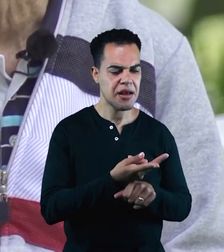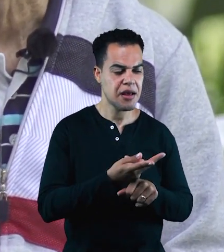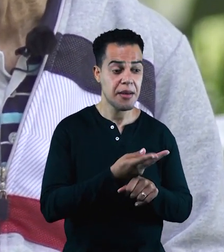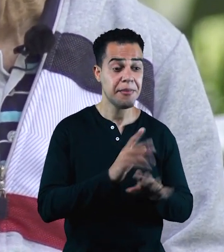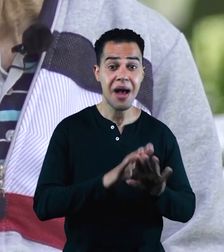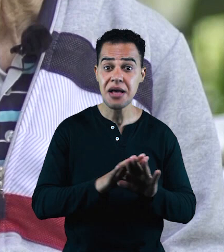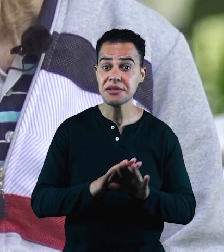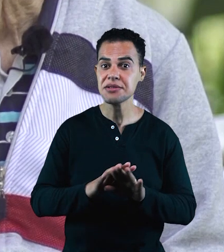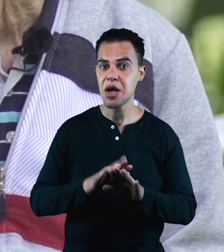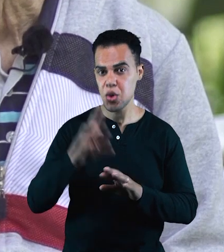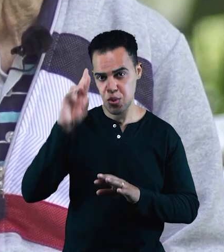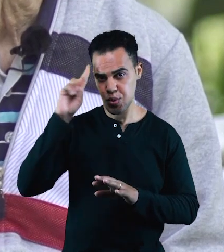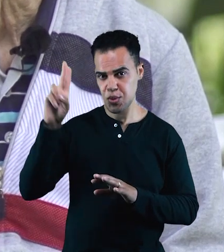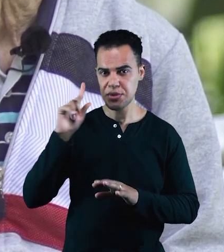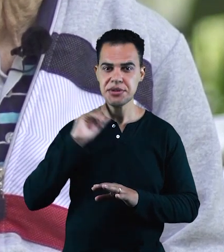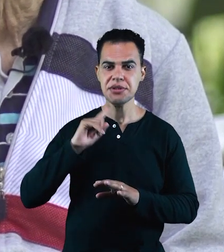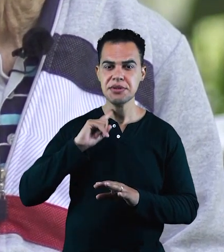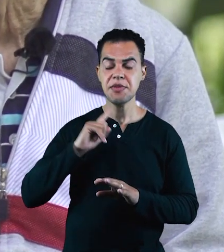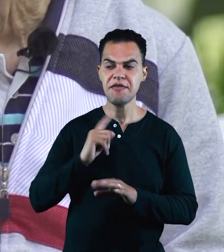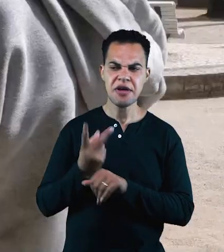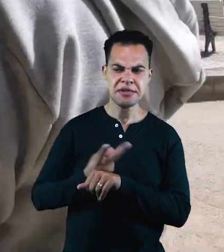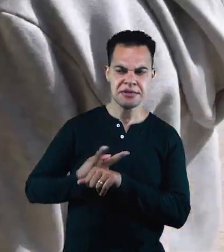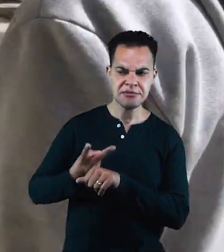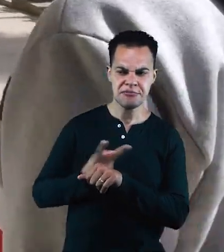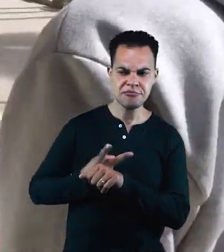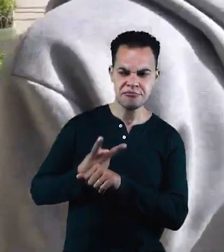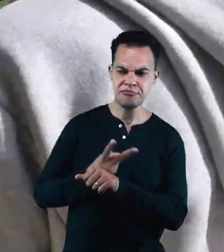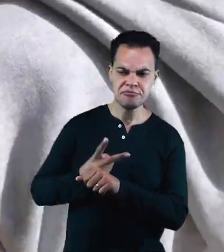Gerais e